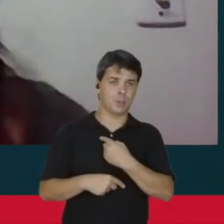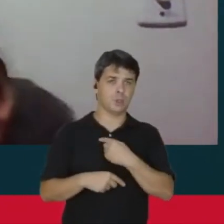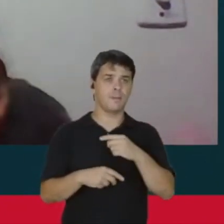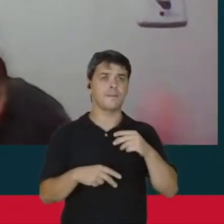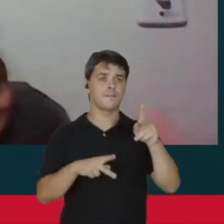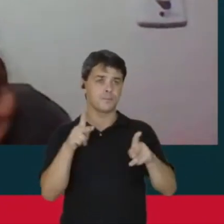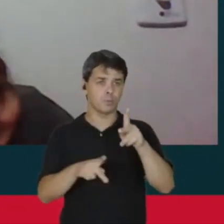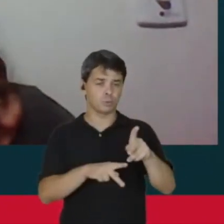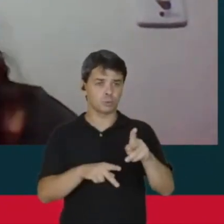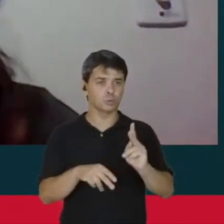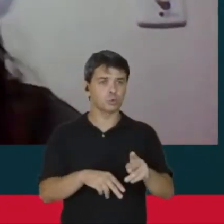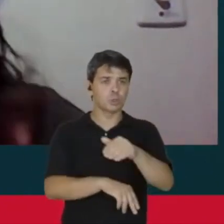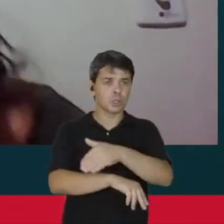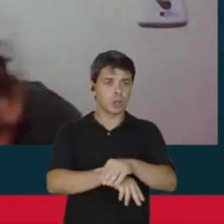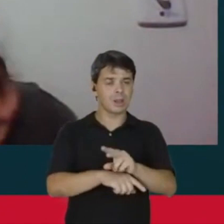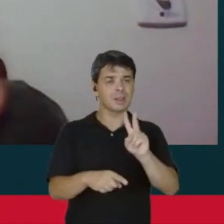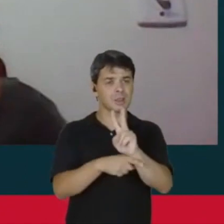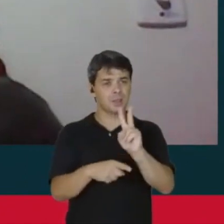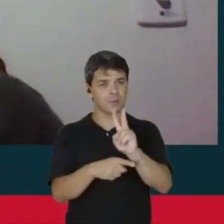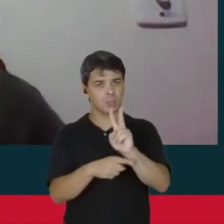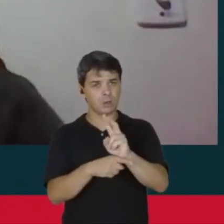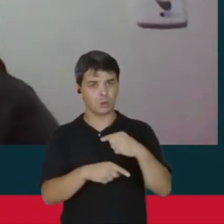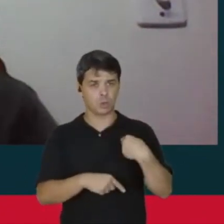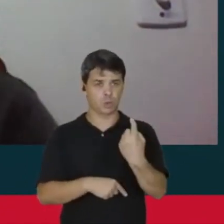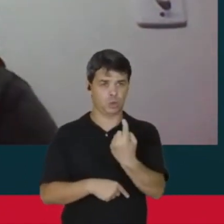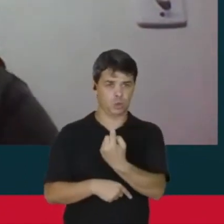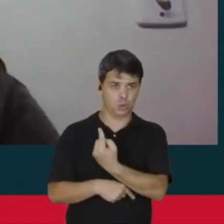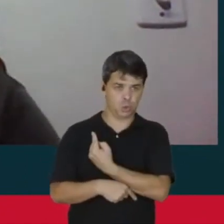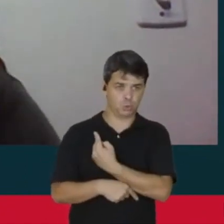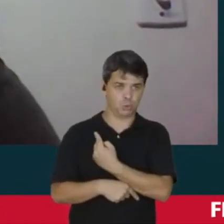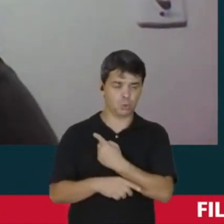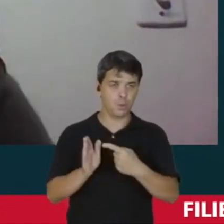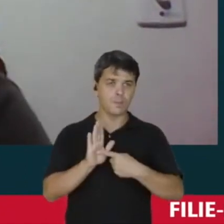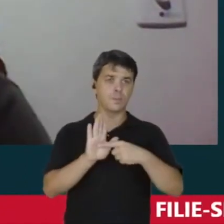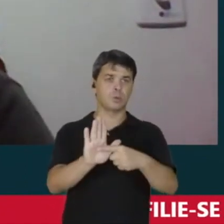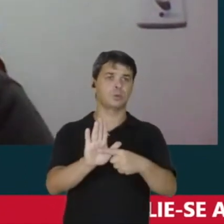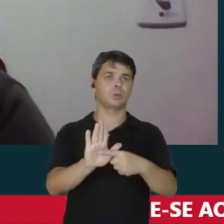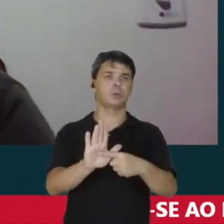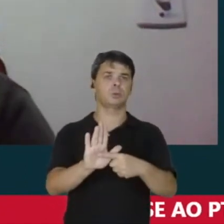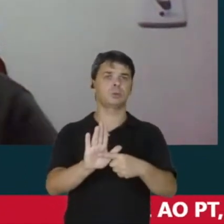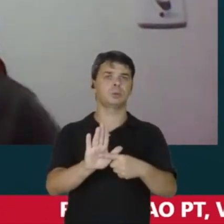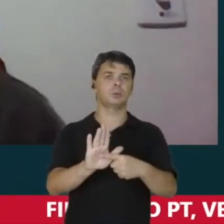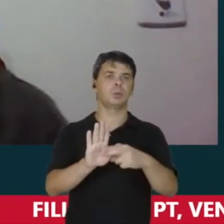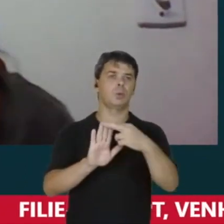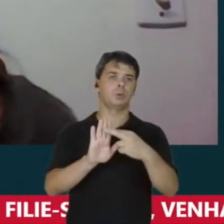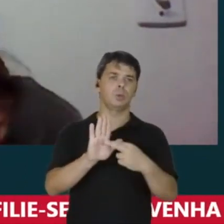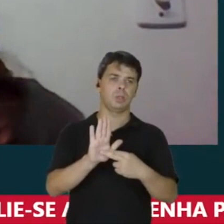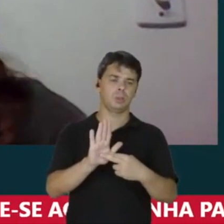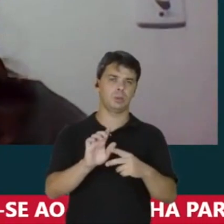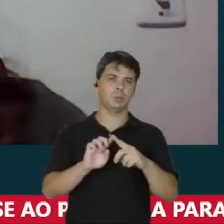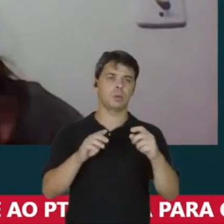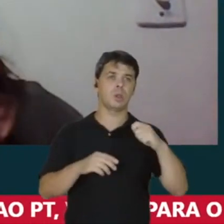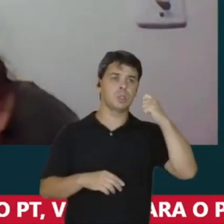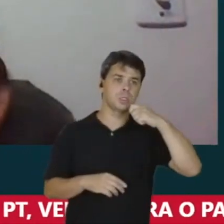rua, continuar defendendo o que a gente está colocando, que está ali posto no relatório, né, que o senador